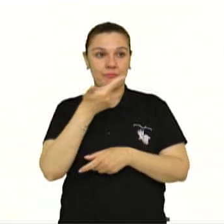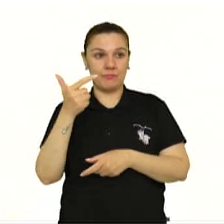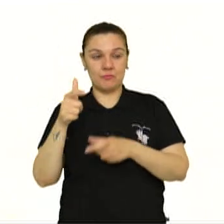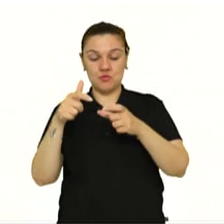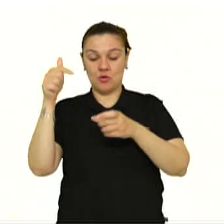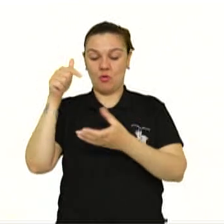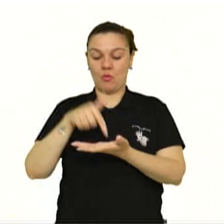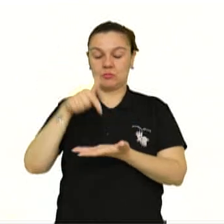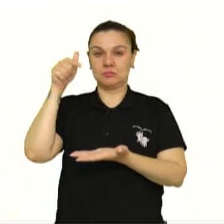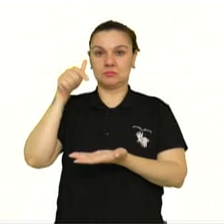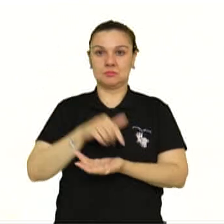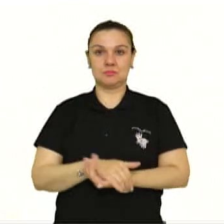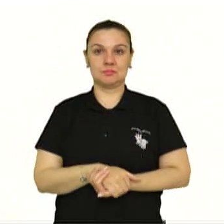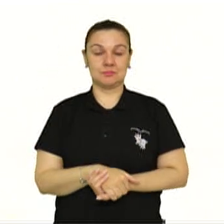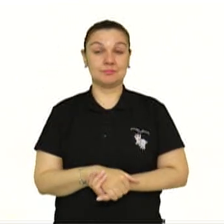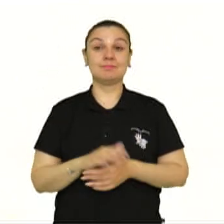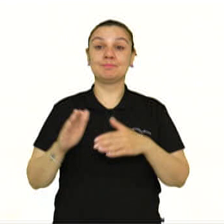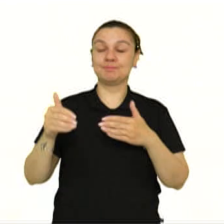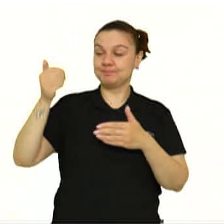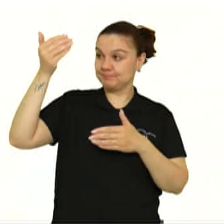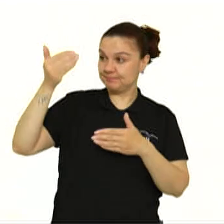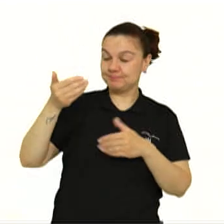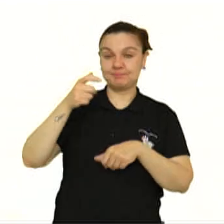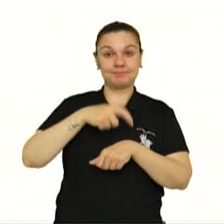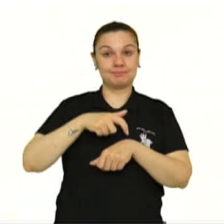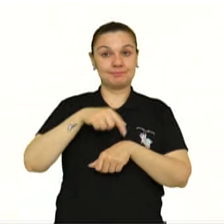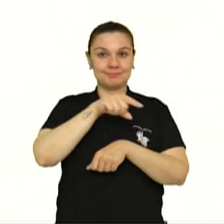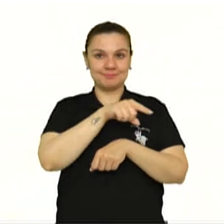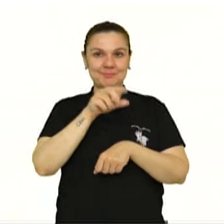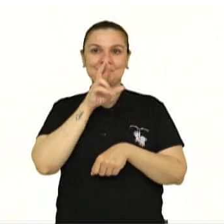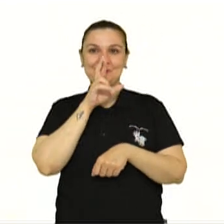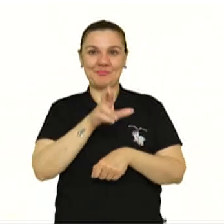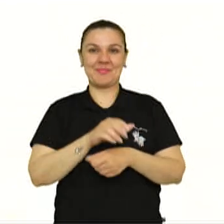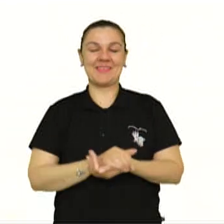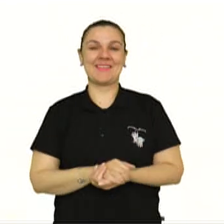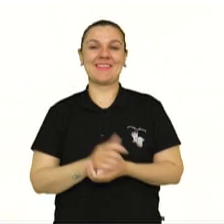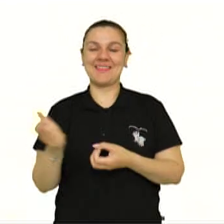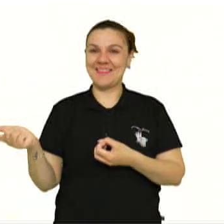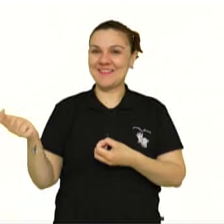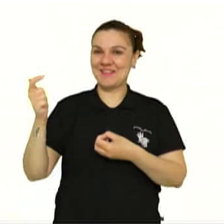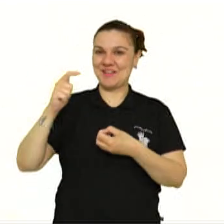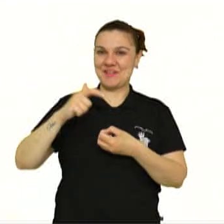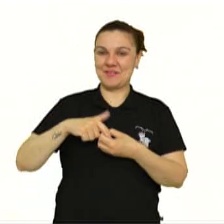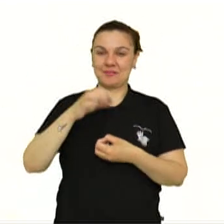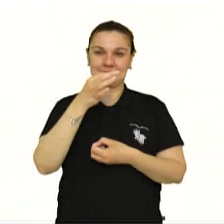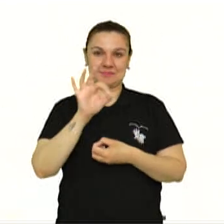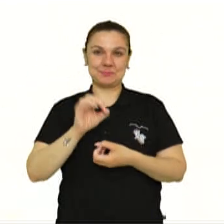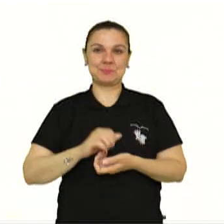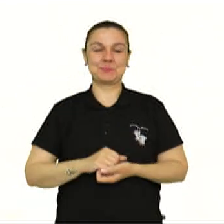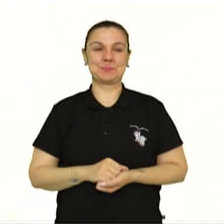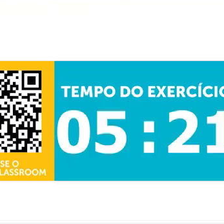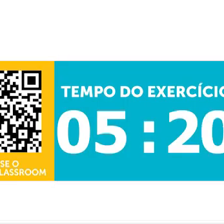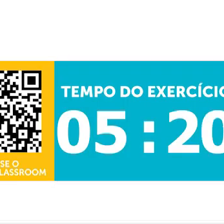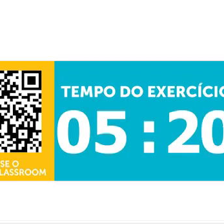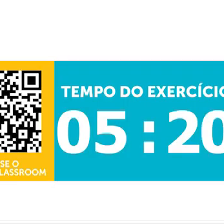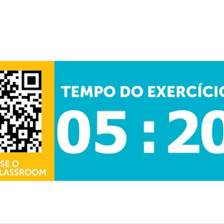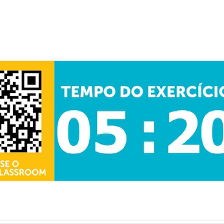de contato. Então, eu vou dar um tempinho para vocês responderem e logo nós voltamos com a resposta correta.